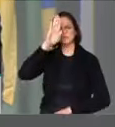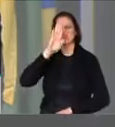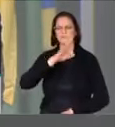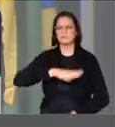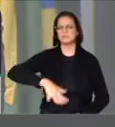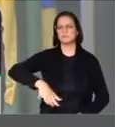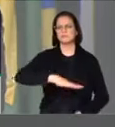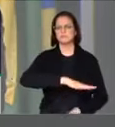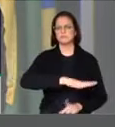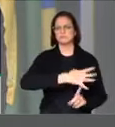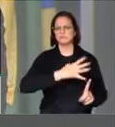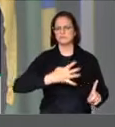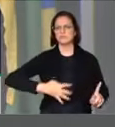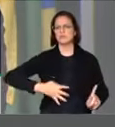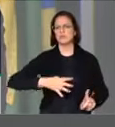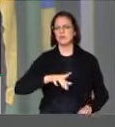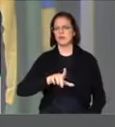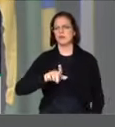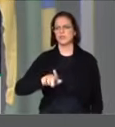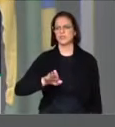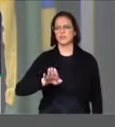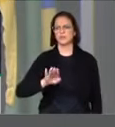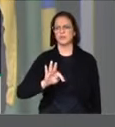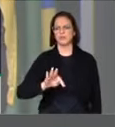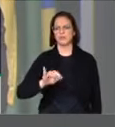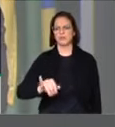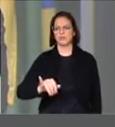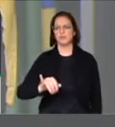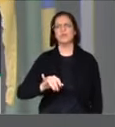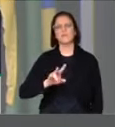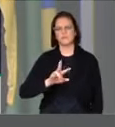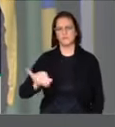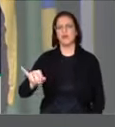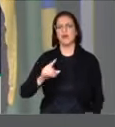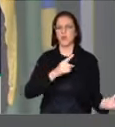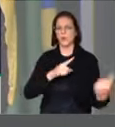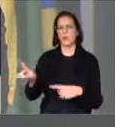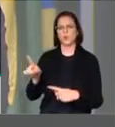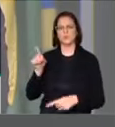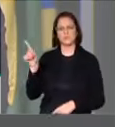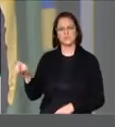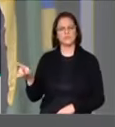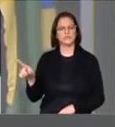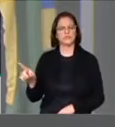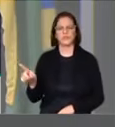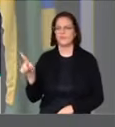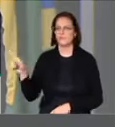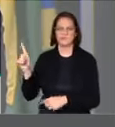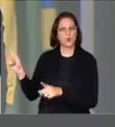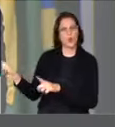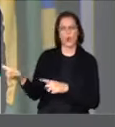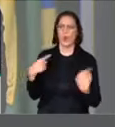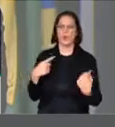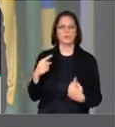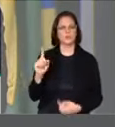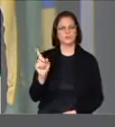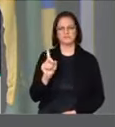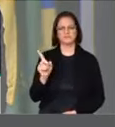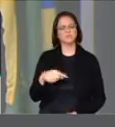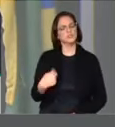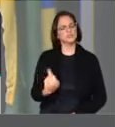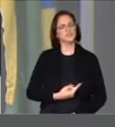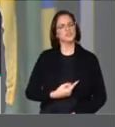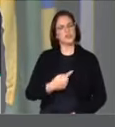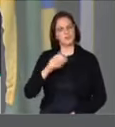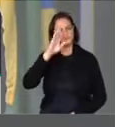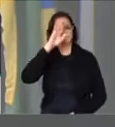LGBTs desse país vão atrás de você agora. Você não vai vir mais atrás da gente. Nós somos a voz